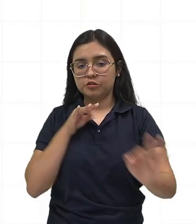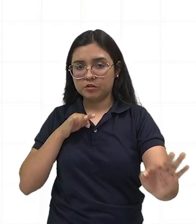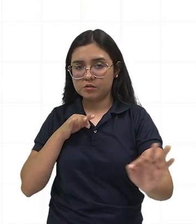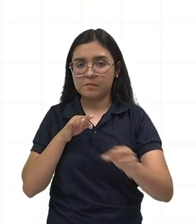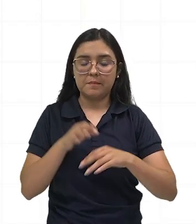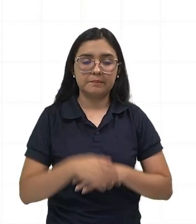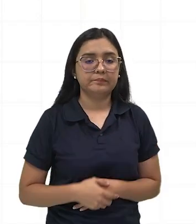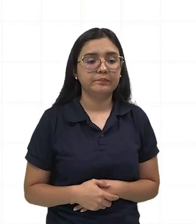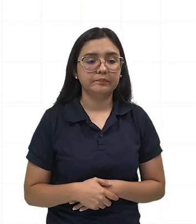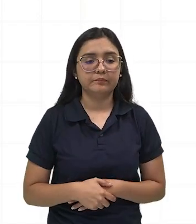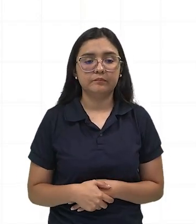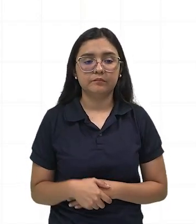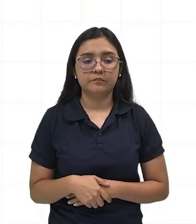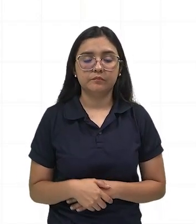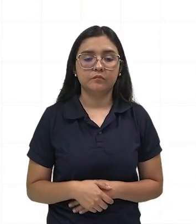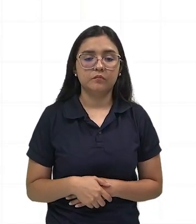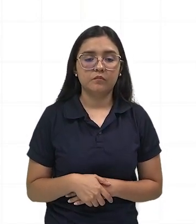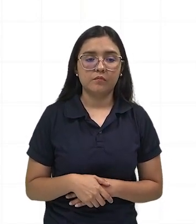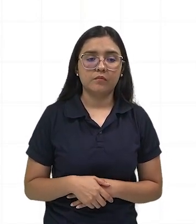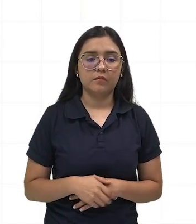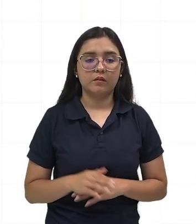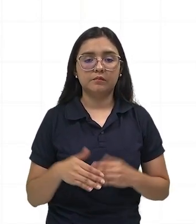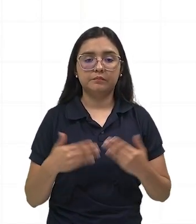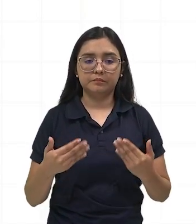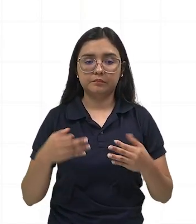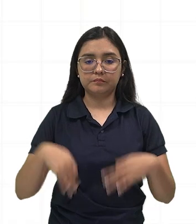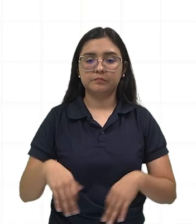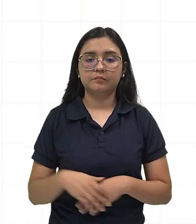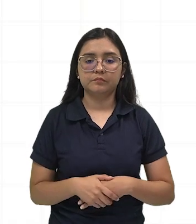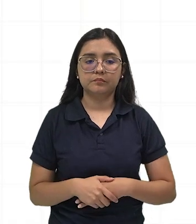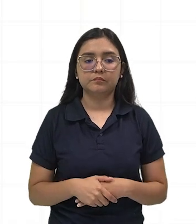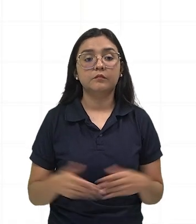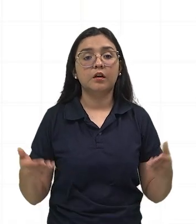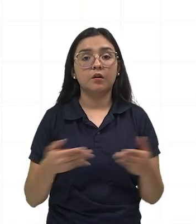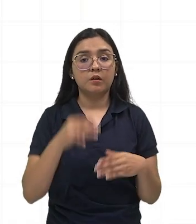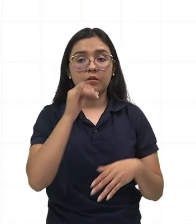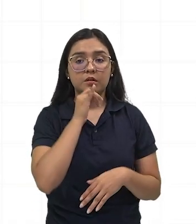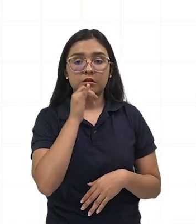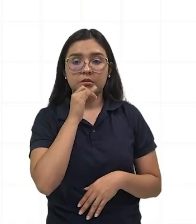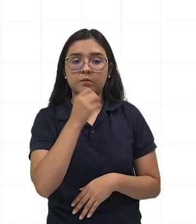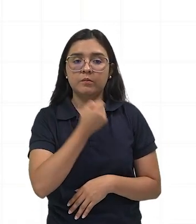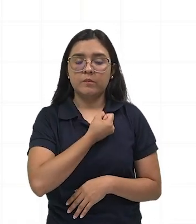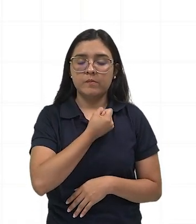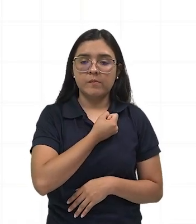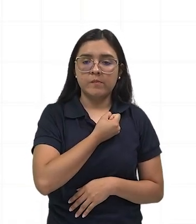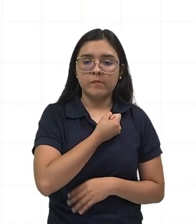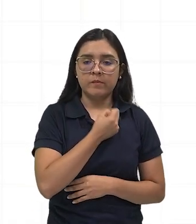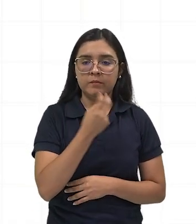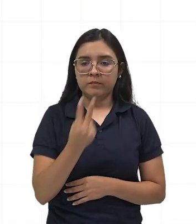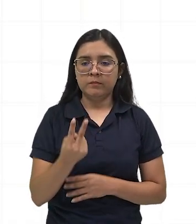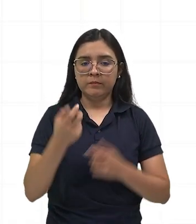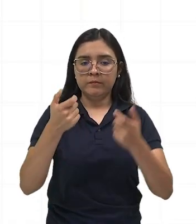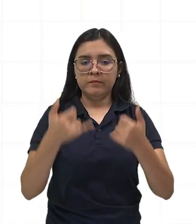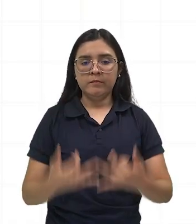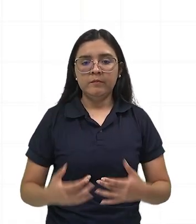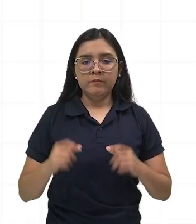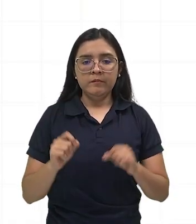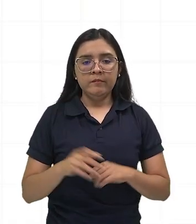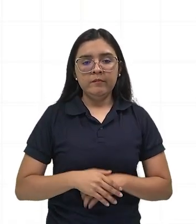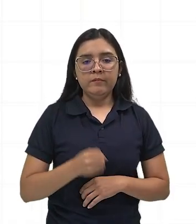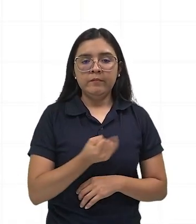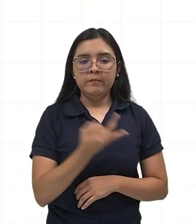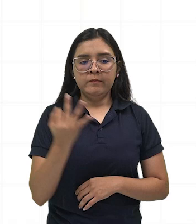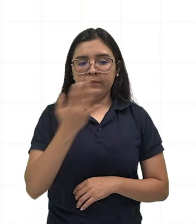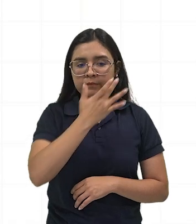tá? Muito bem. Então, vamos ver o exemplo 2. Olha, o exemplo 2 diz: a quantidade